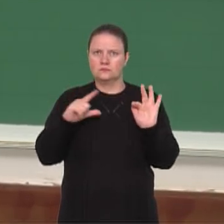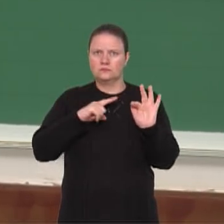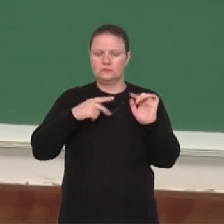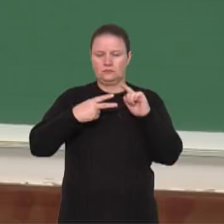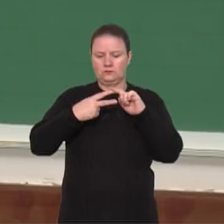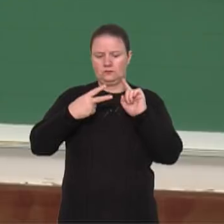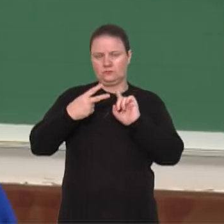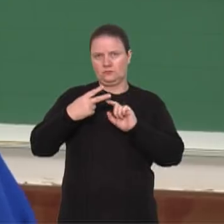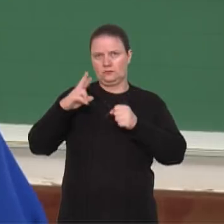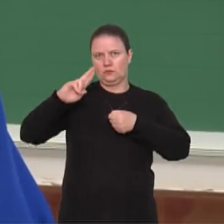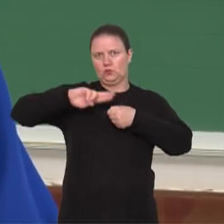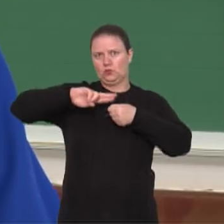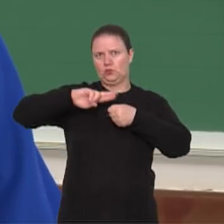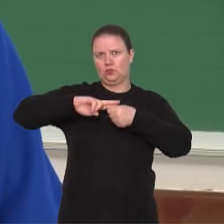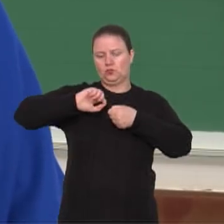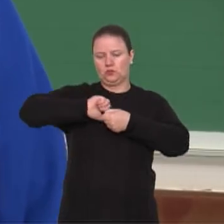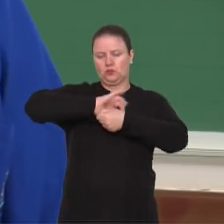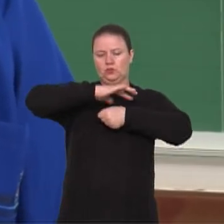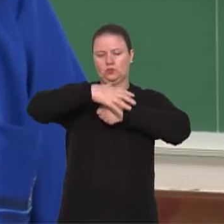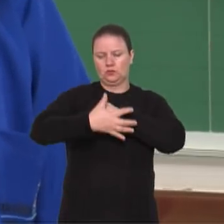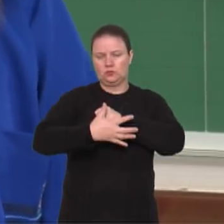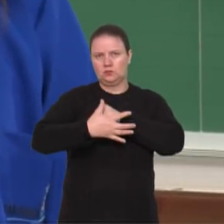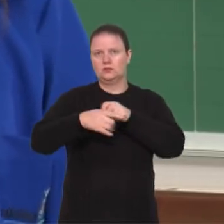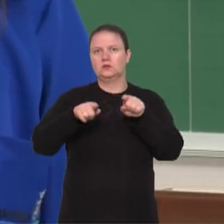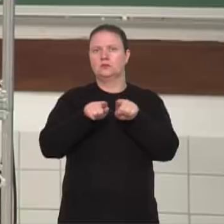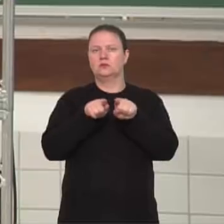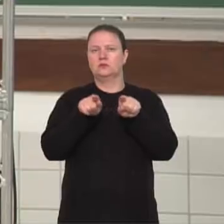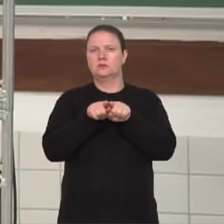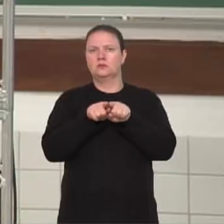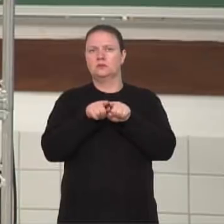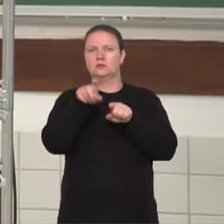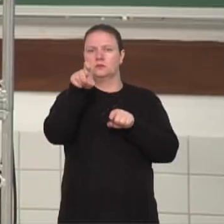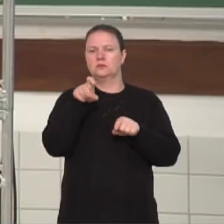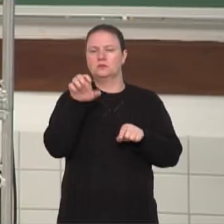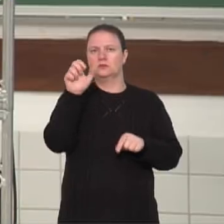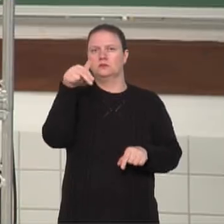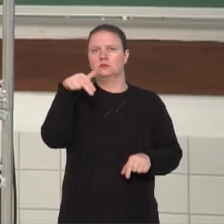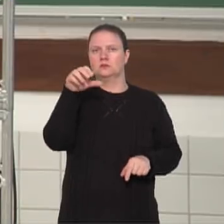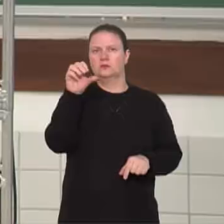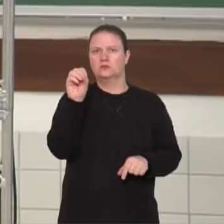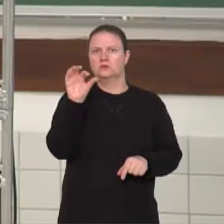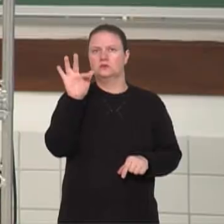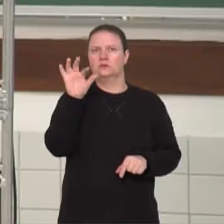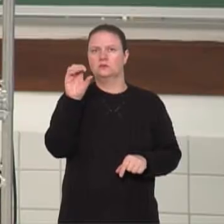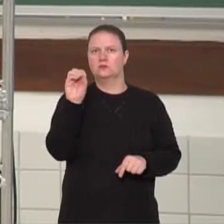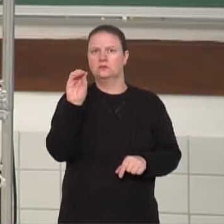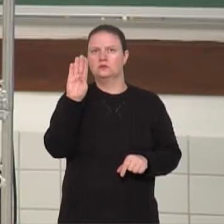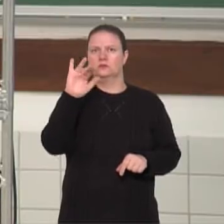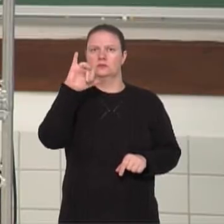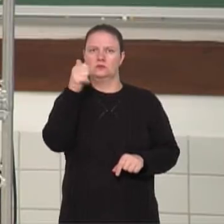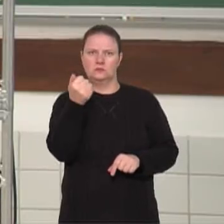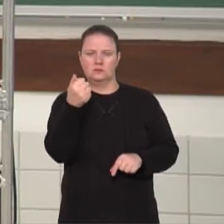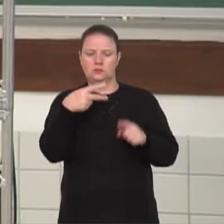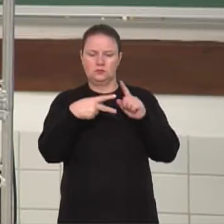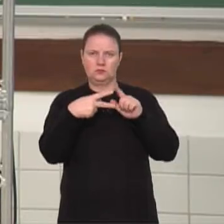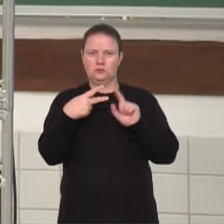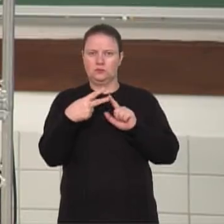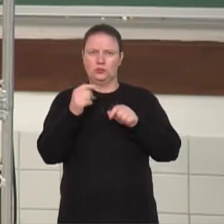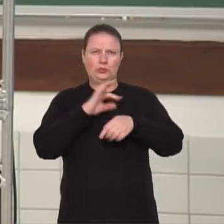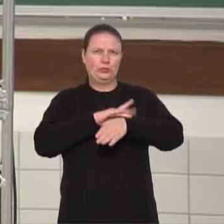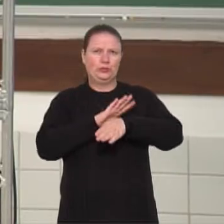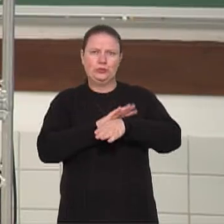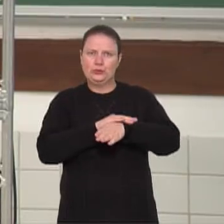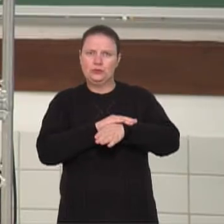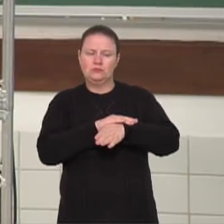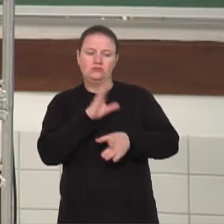do sujeito, que é coronavírus e xenofobia. Então, foram aí as duas doenças, digamos